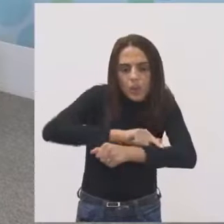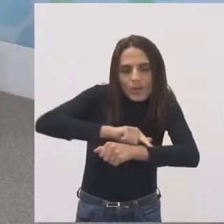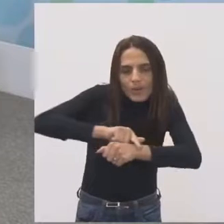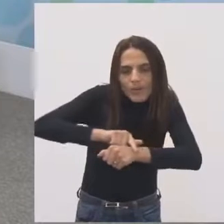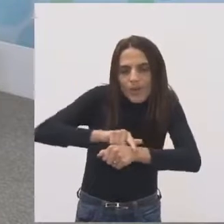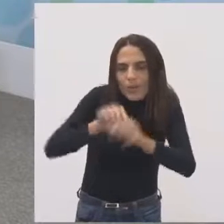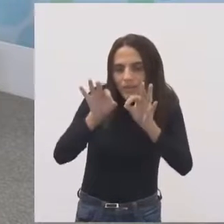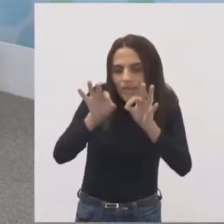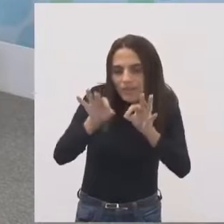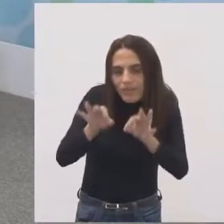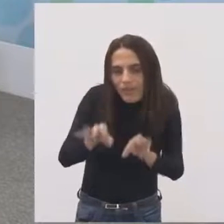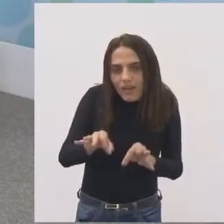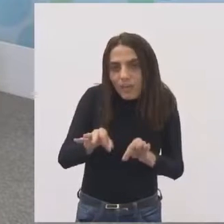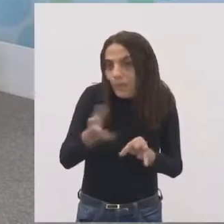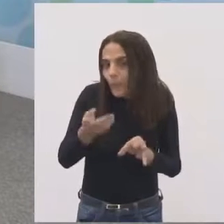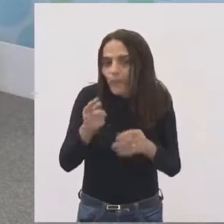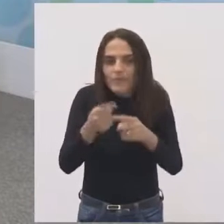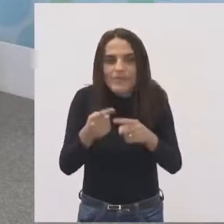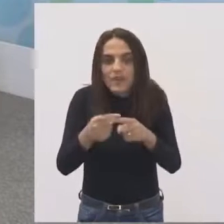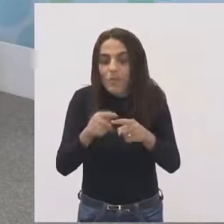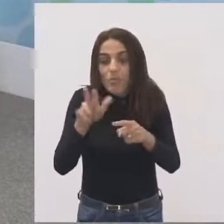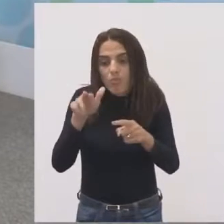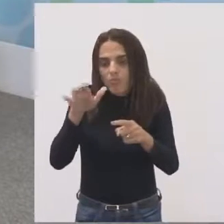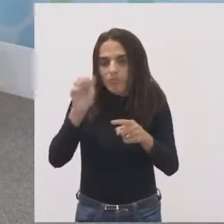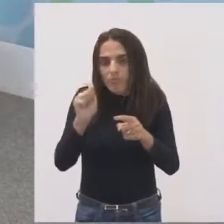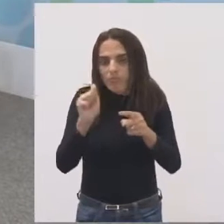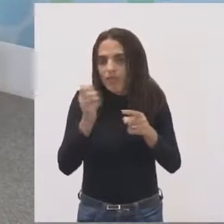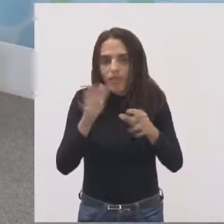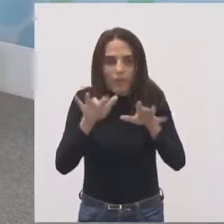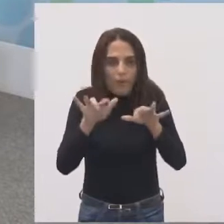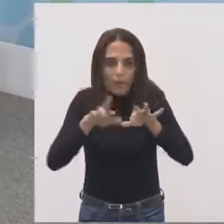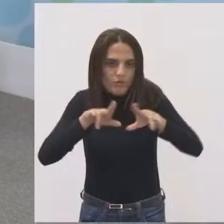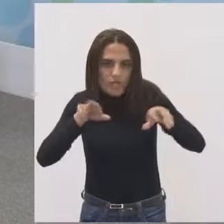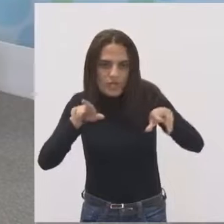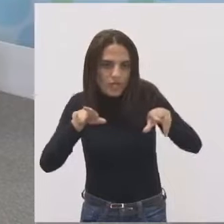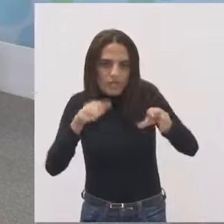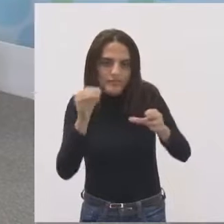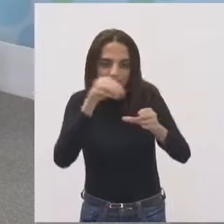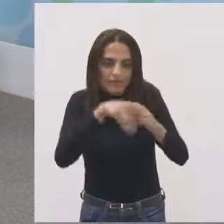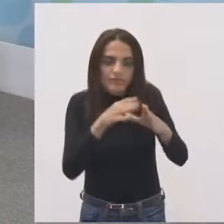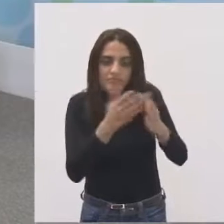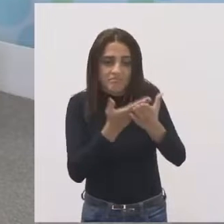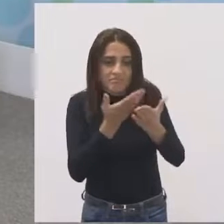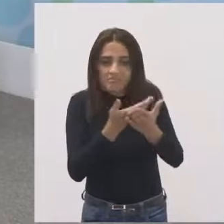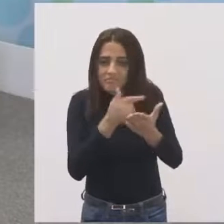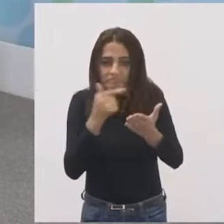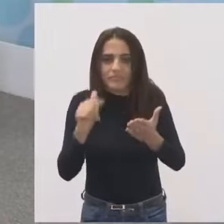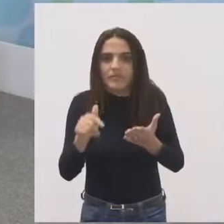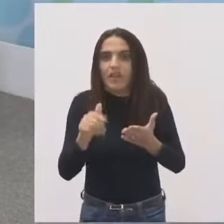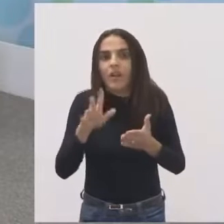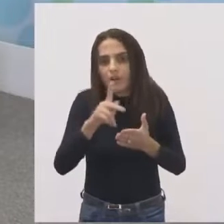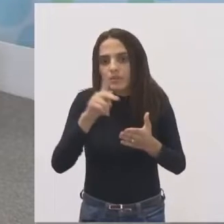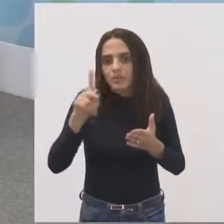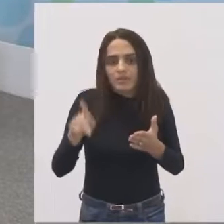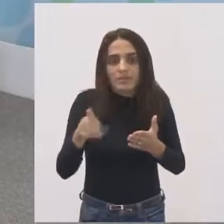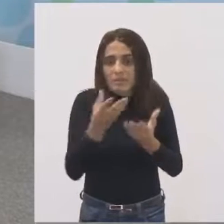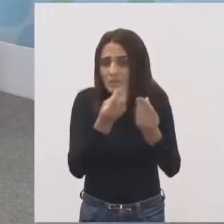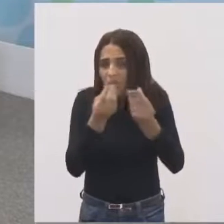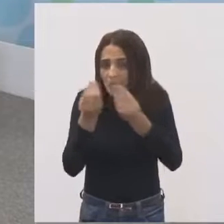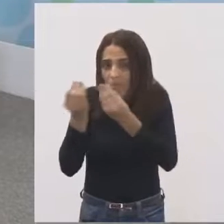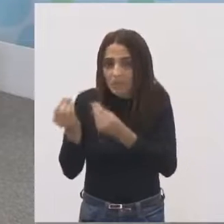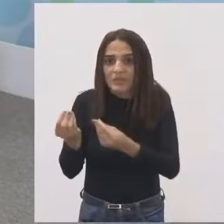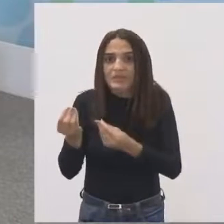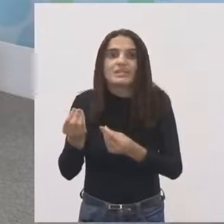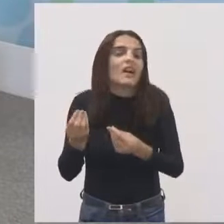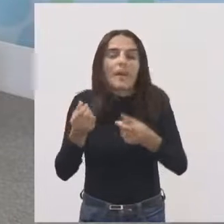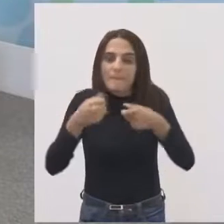ter tanto equipamento, porque nunca teve esses equipamentos nas escolas, né? Não, e o professor também tem tanta coisa para fazer na sala de aula, às vezes mais uma coisa